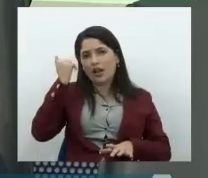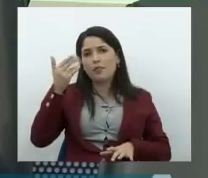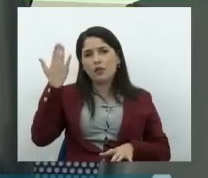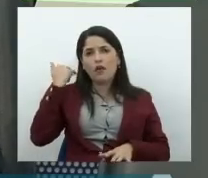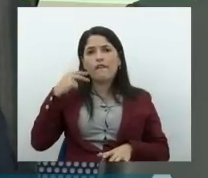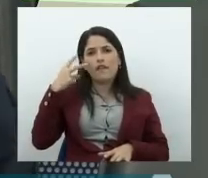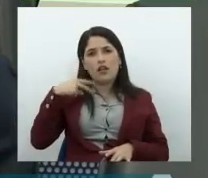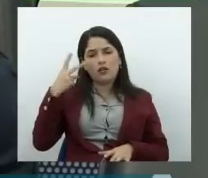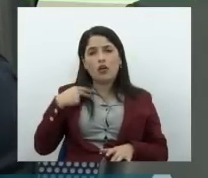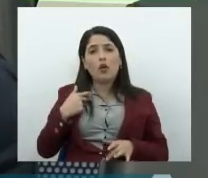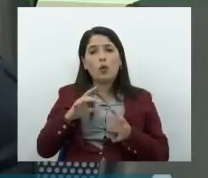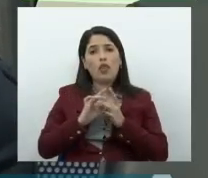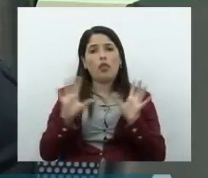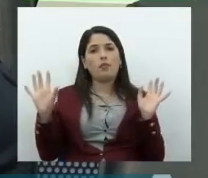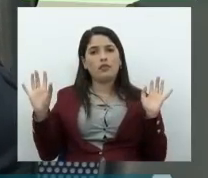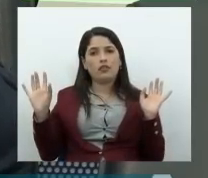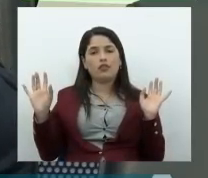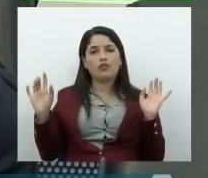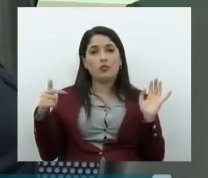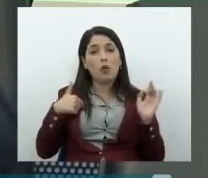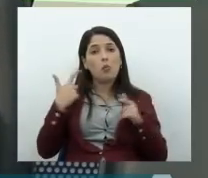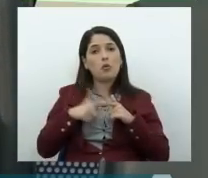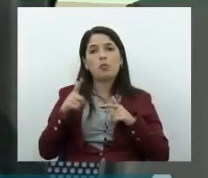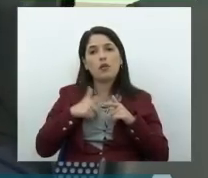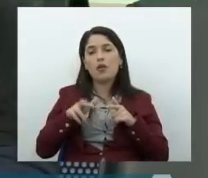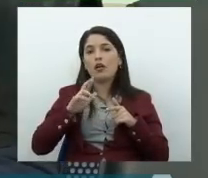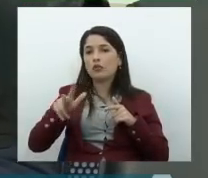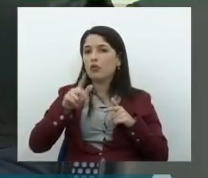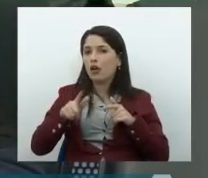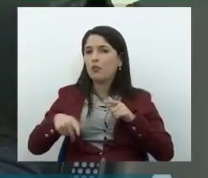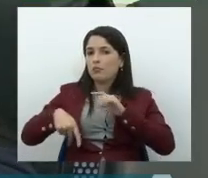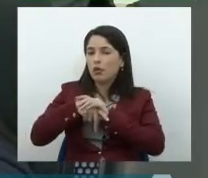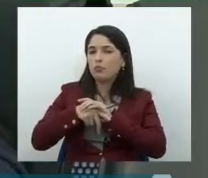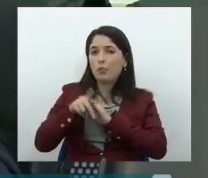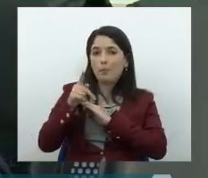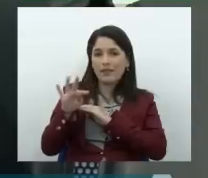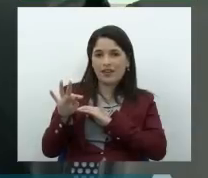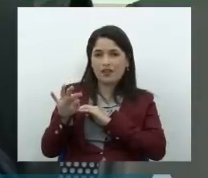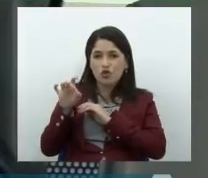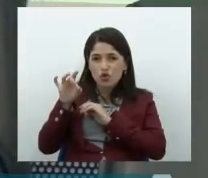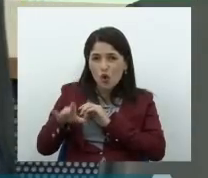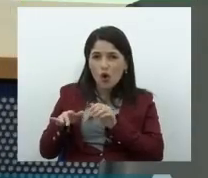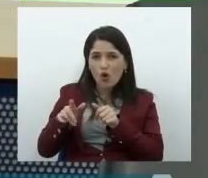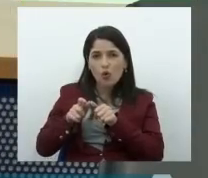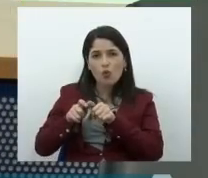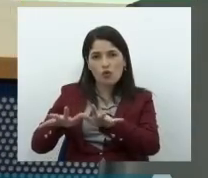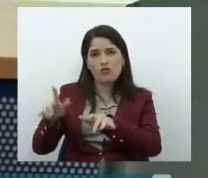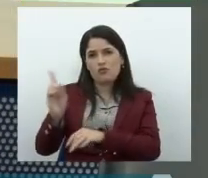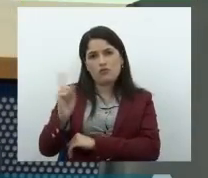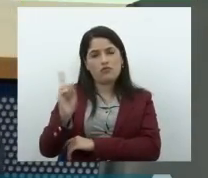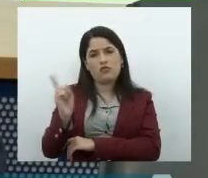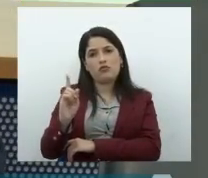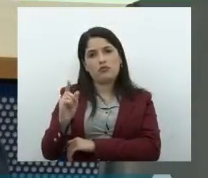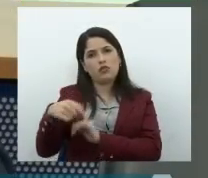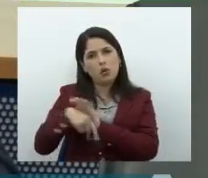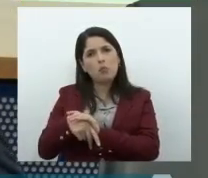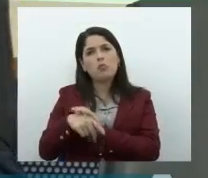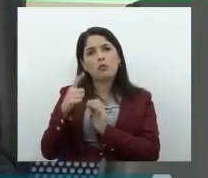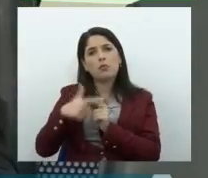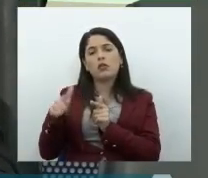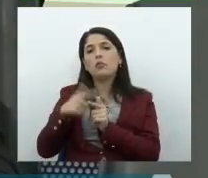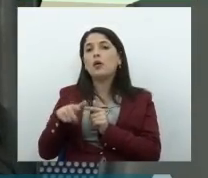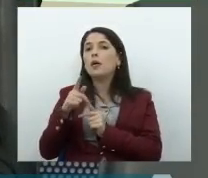problema não é com o PT municipal. O meu problema é com o PT nacional. Existem realmente deformações que têm que